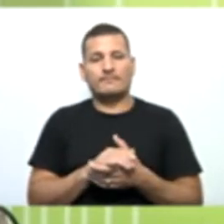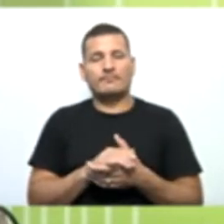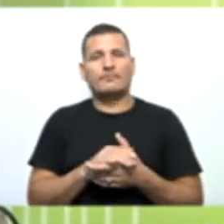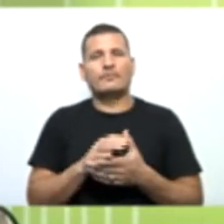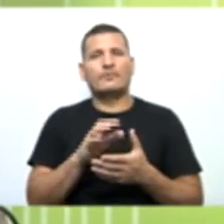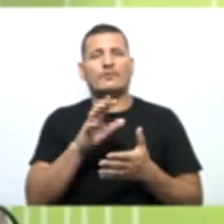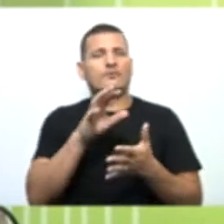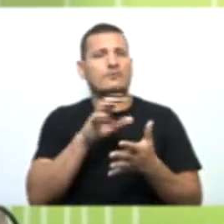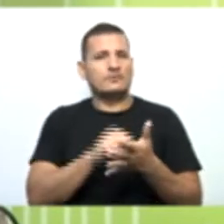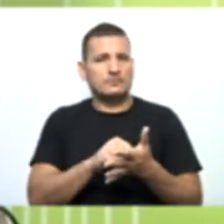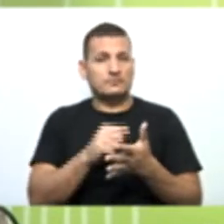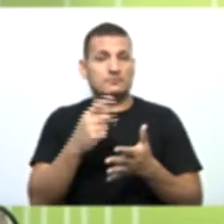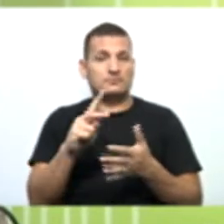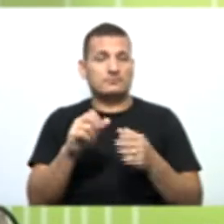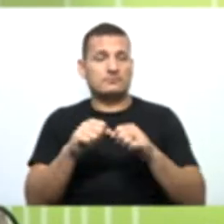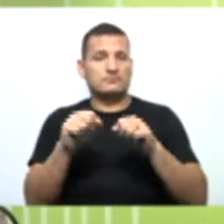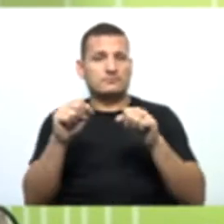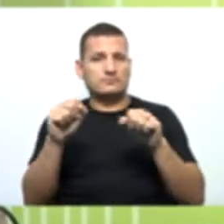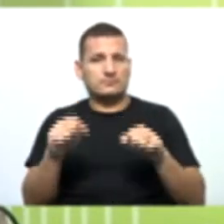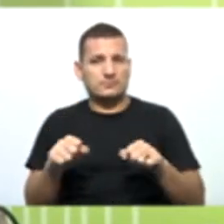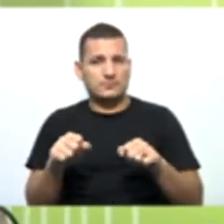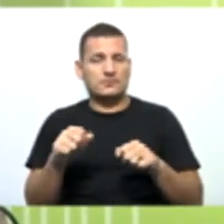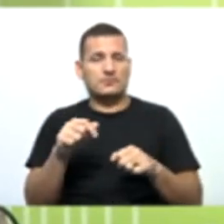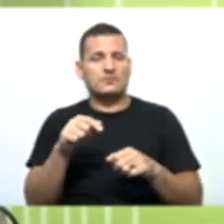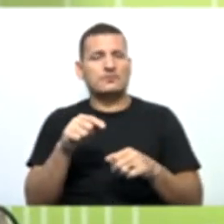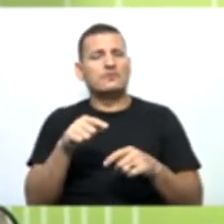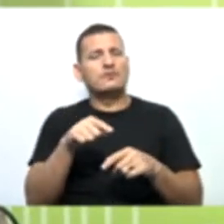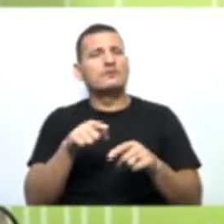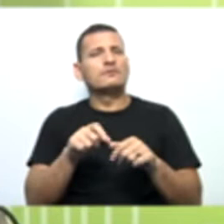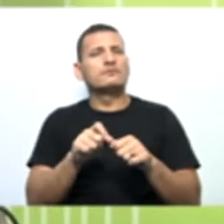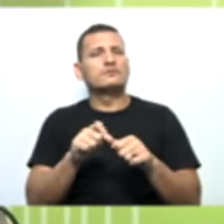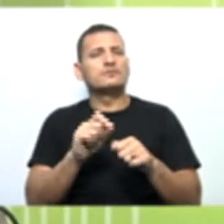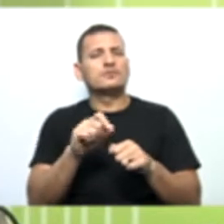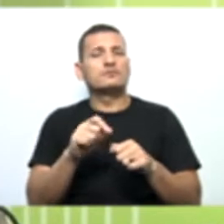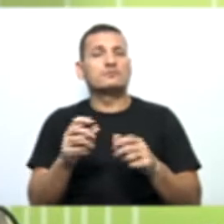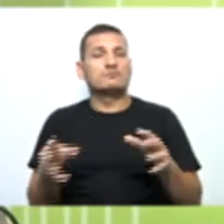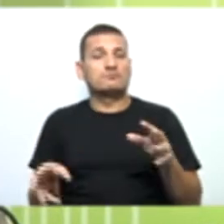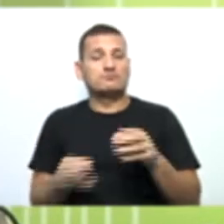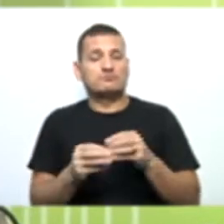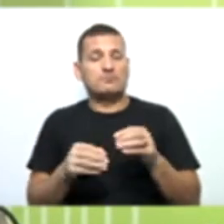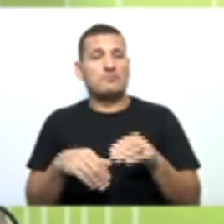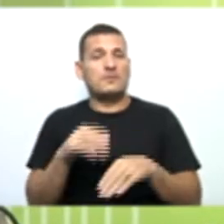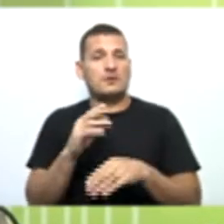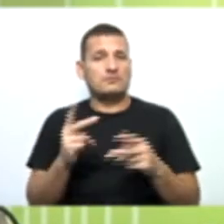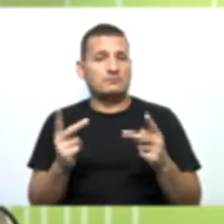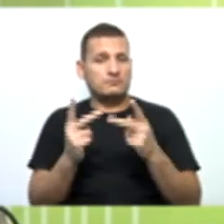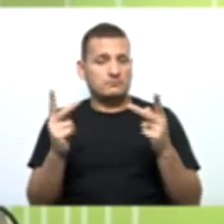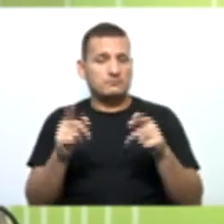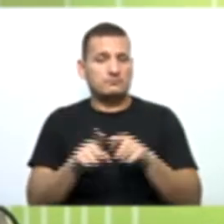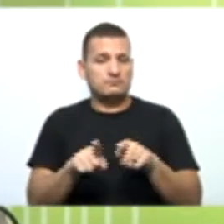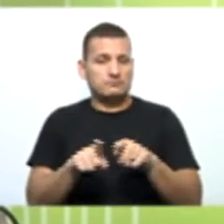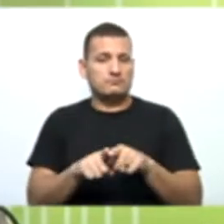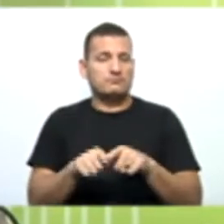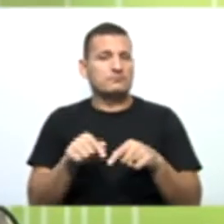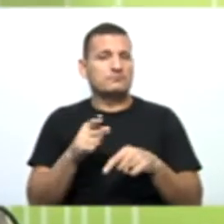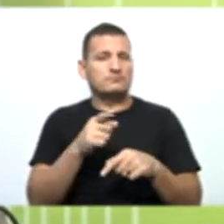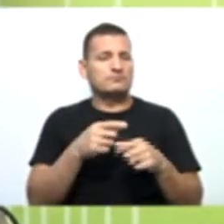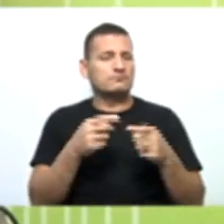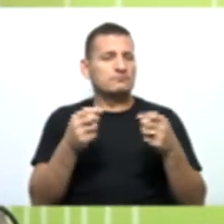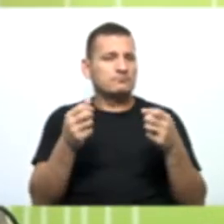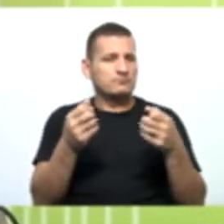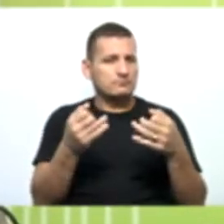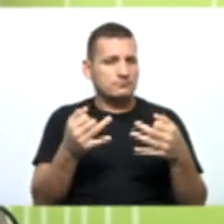documentar o seu sistema, ele vai fazer o quê? Ele vai agregar mais valor. Então você vai descrever lá quais foram